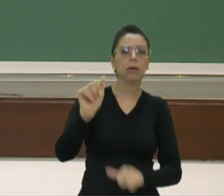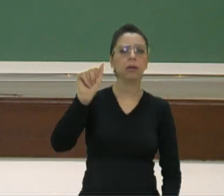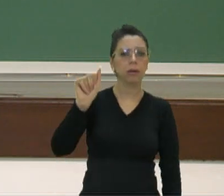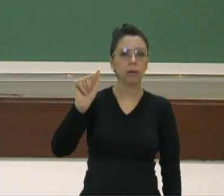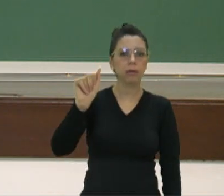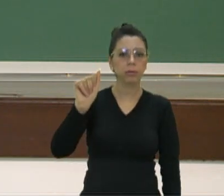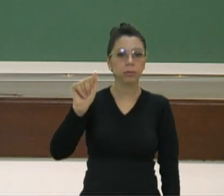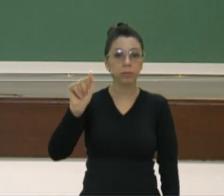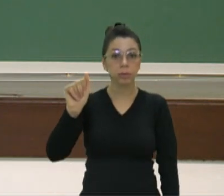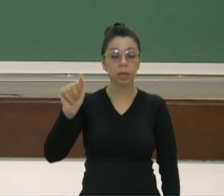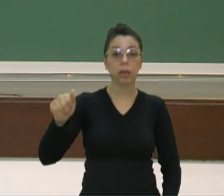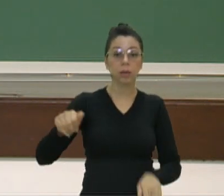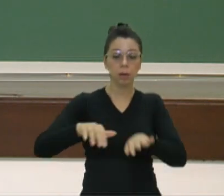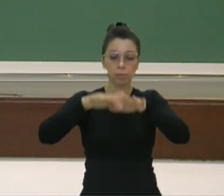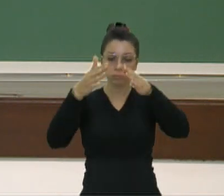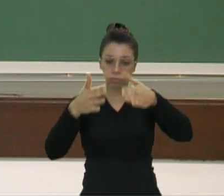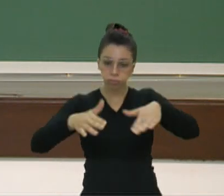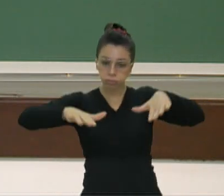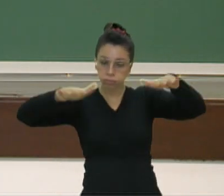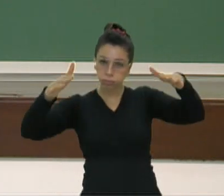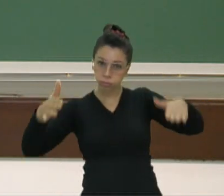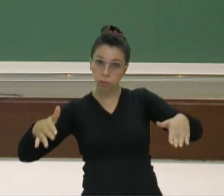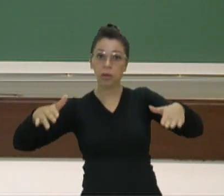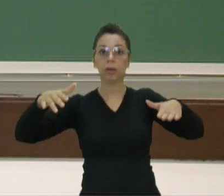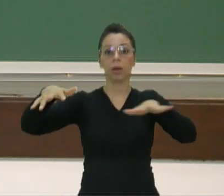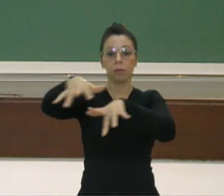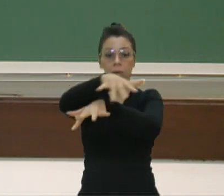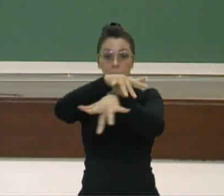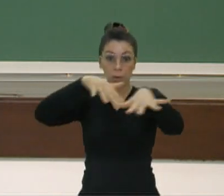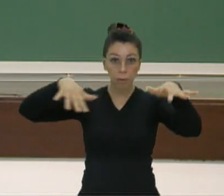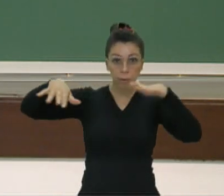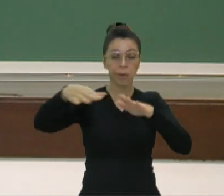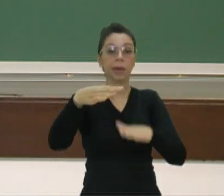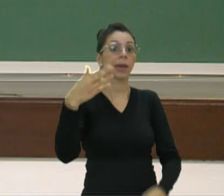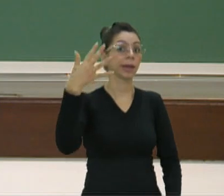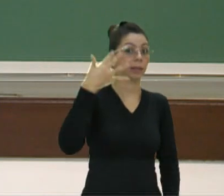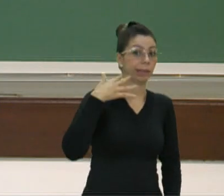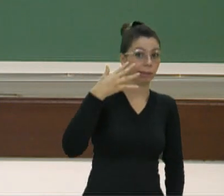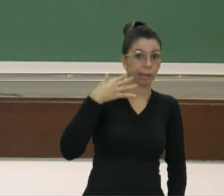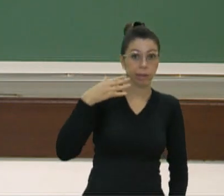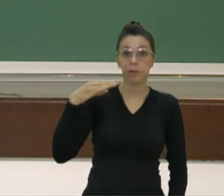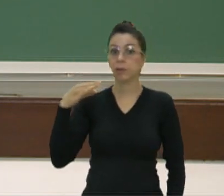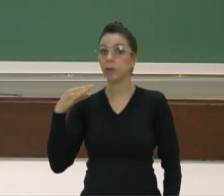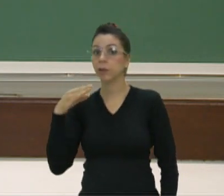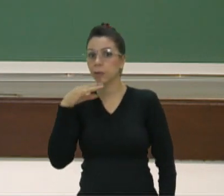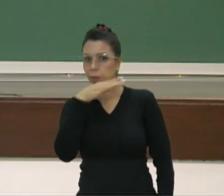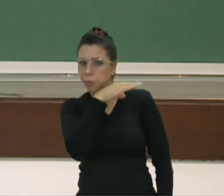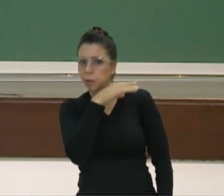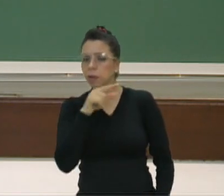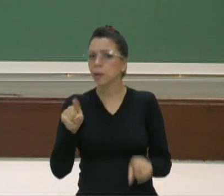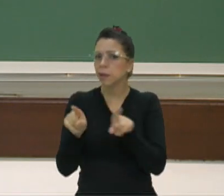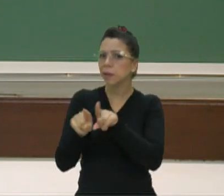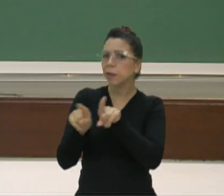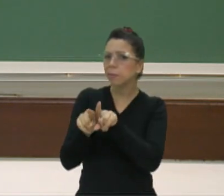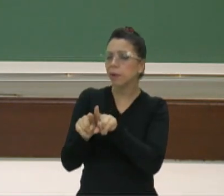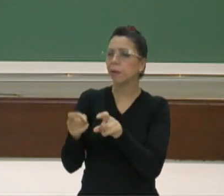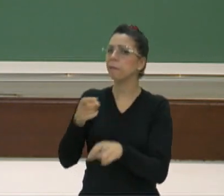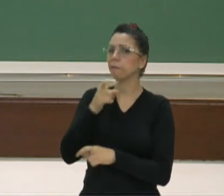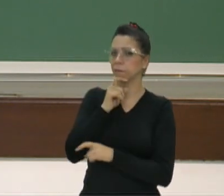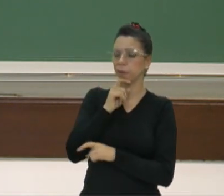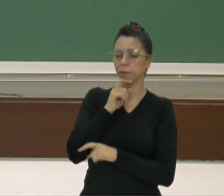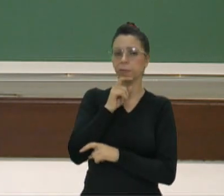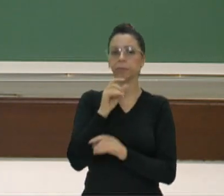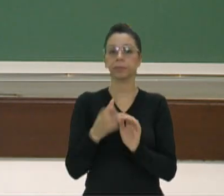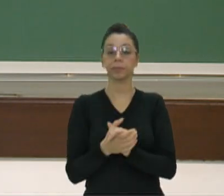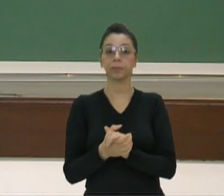temos uma influência porque nós temos correntes marítimas quentes e frias. Logicamente elas vão influenciar o clima. Ok. Temperatura do ar.